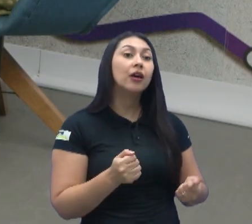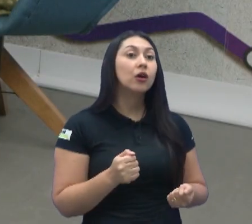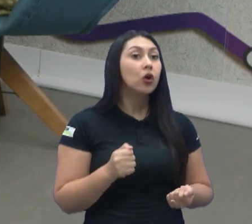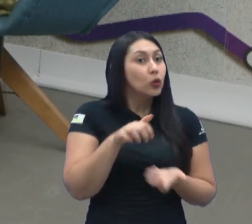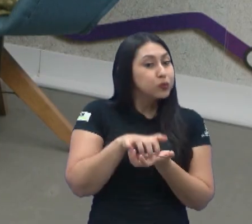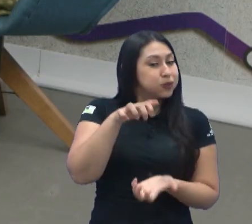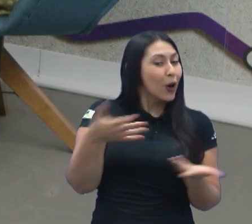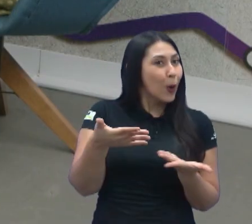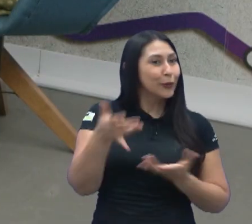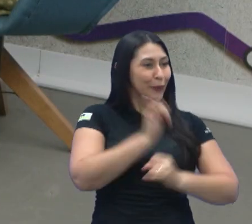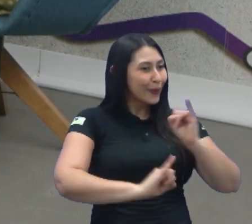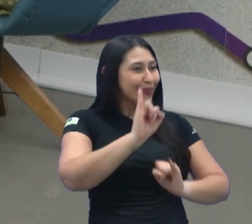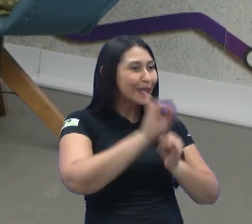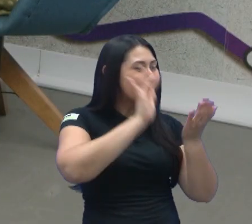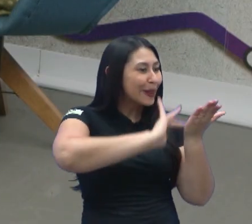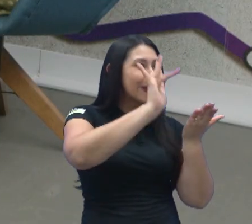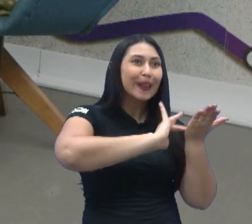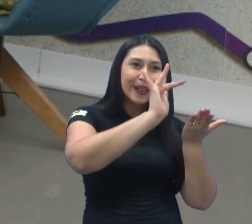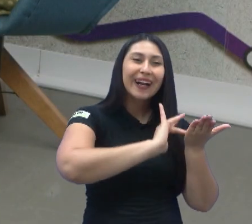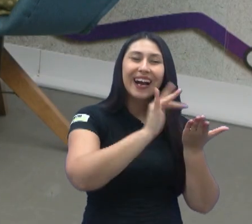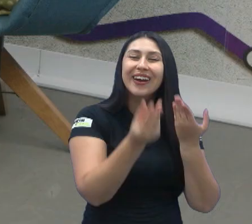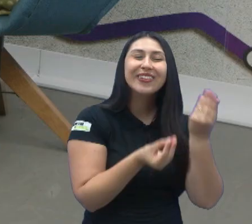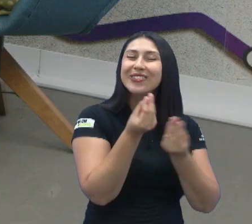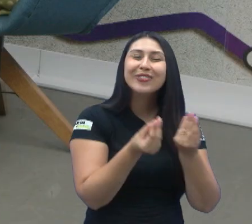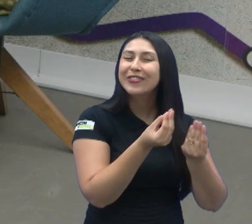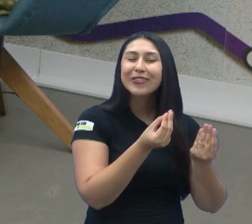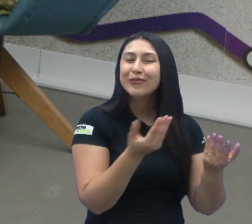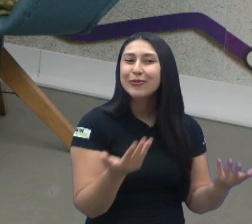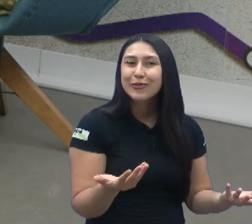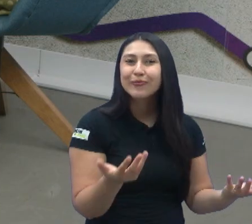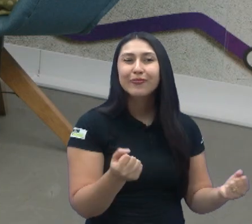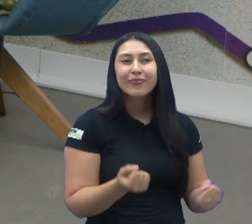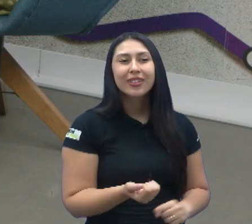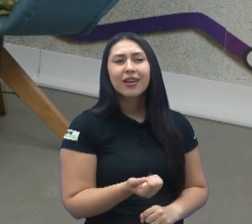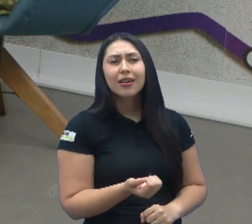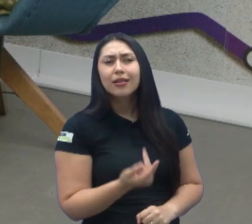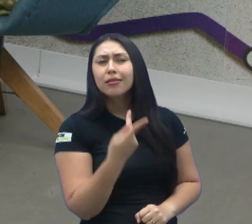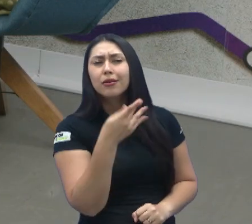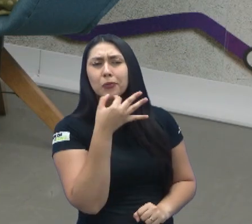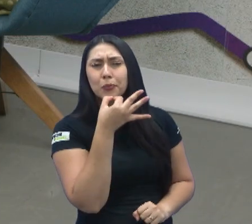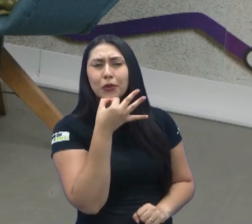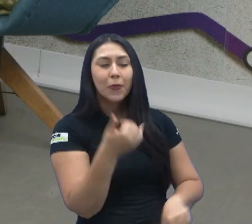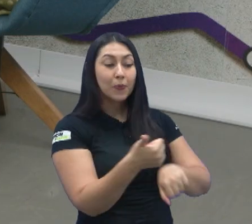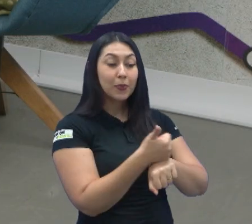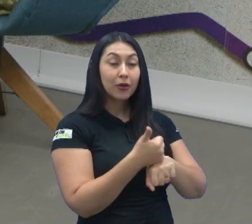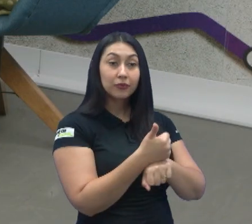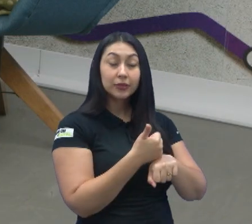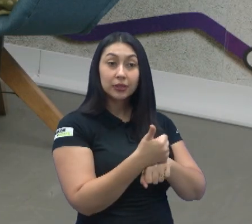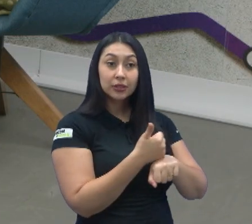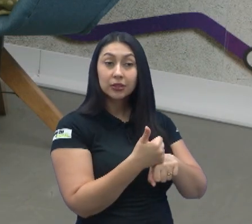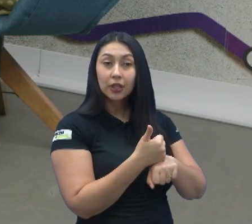né? Os idosos do futuro. Como é que vai ser, professora, né? Você acredita que a profissão, o gerontólogo,